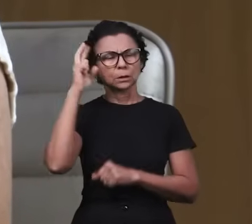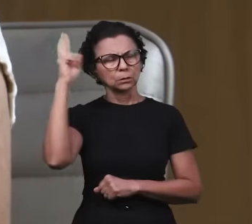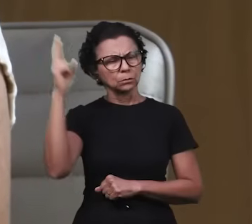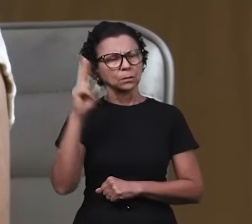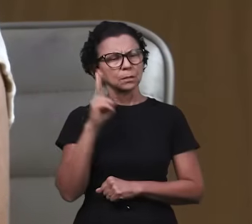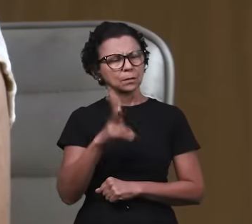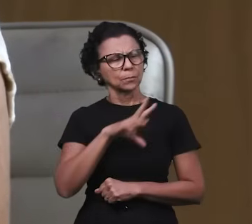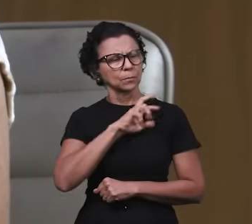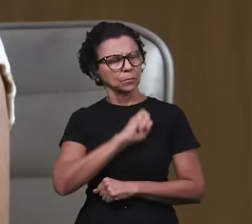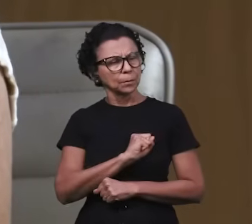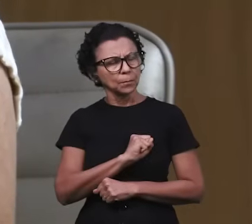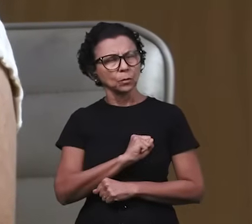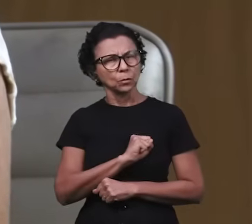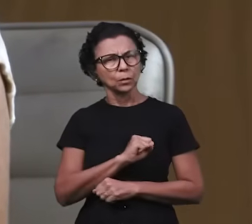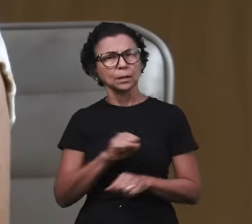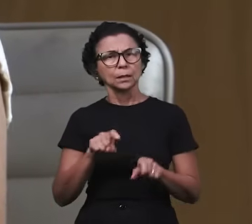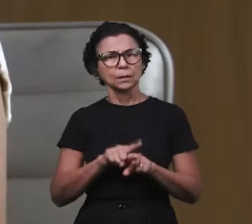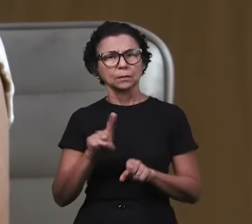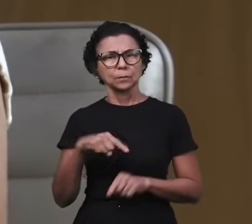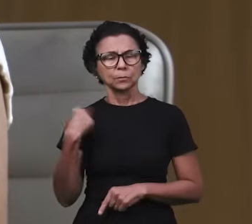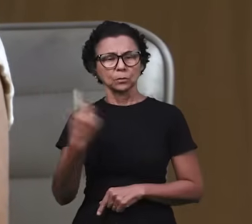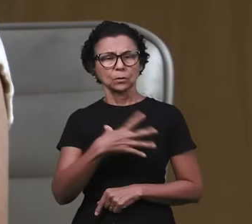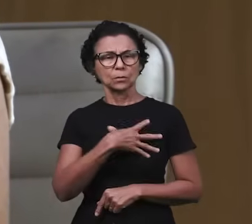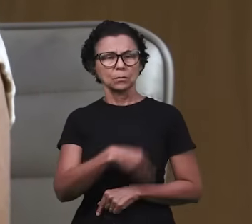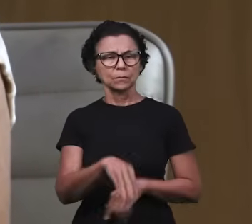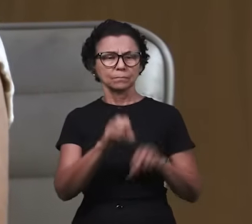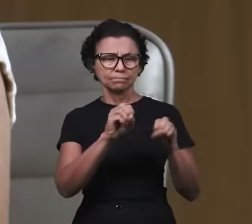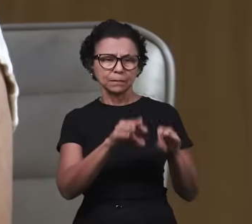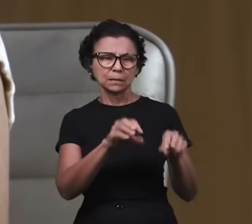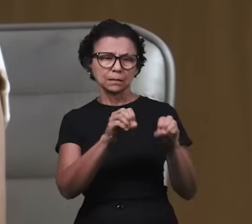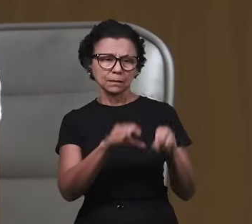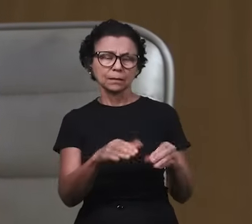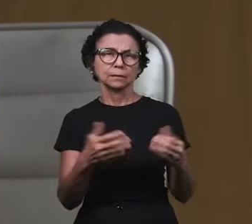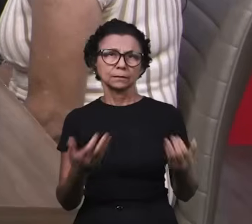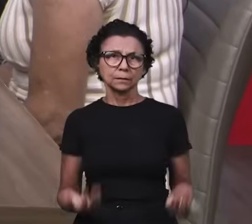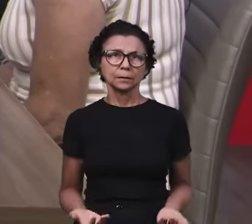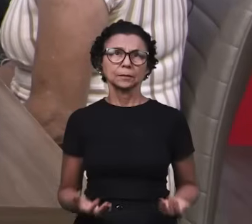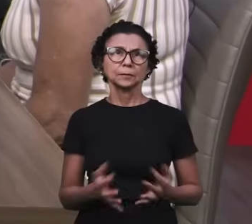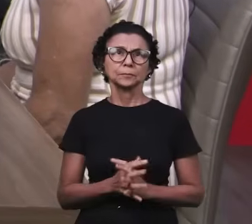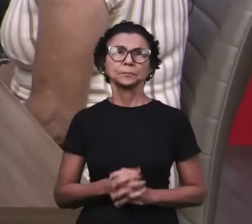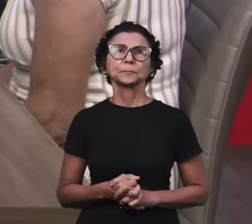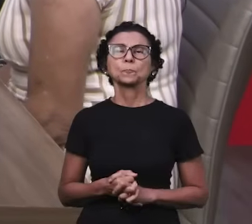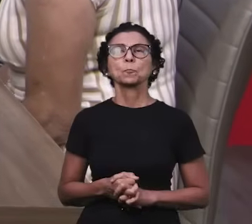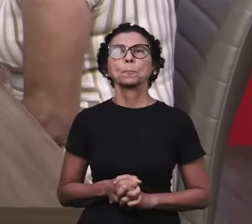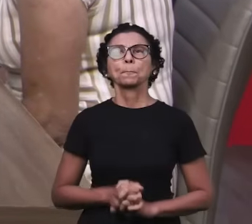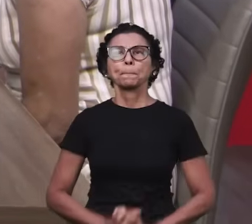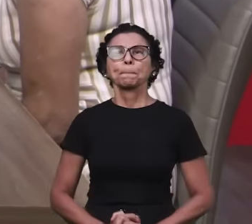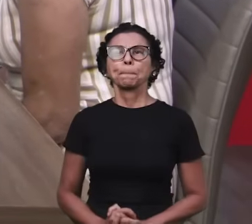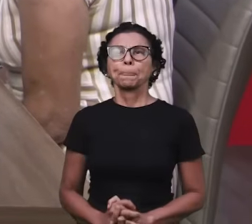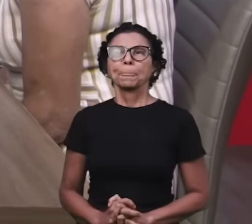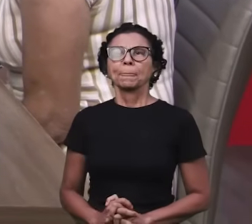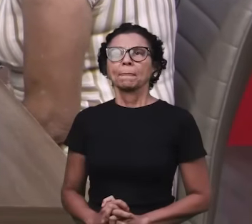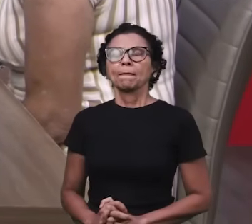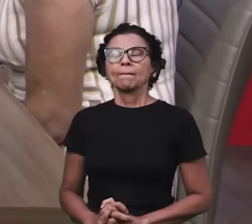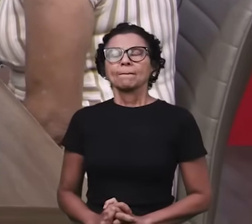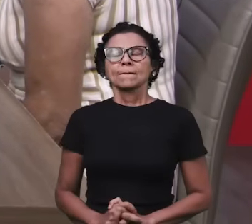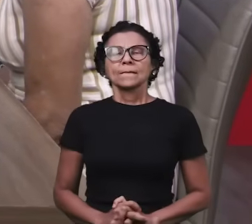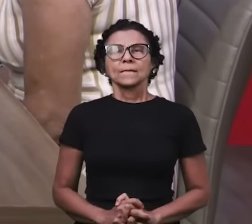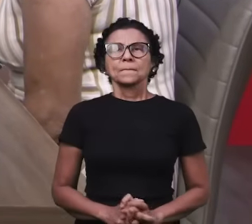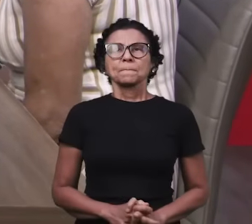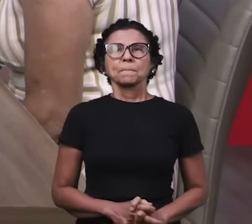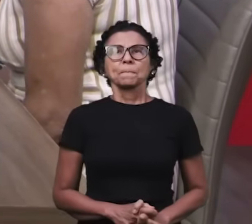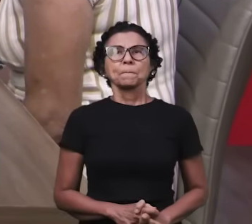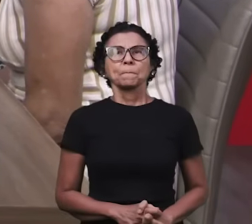nossos filhos, que é o bem maior que nós temos, né? Aqui. E com os nossos filhos, irmã Maria nos conta, a gente fala